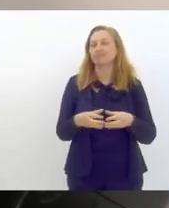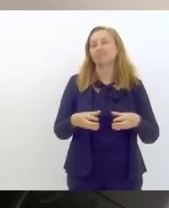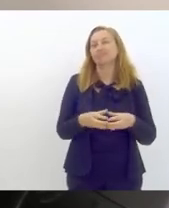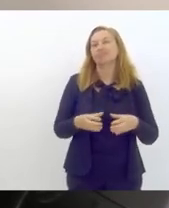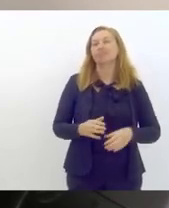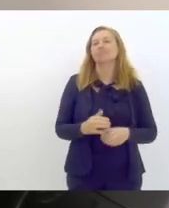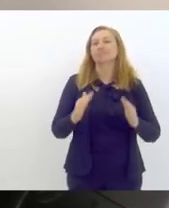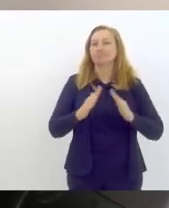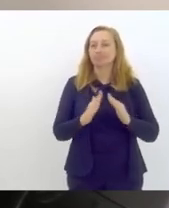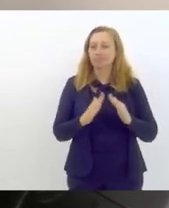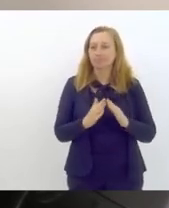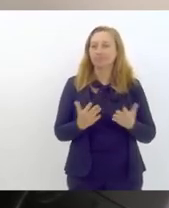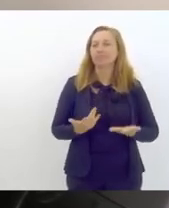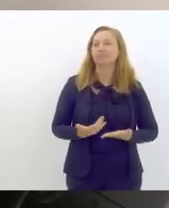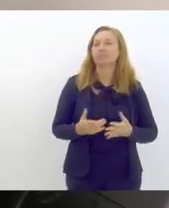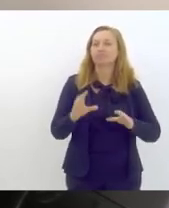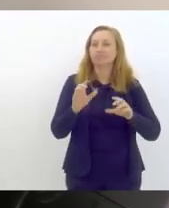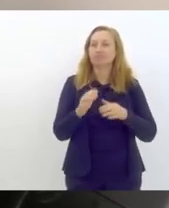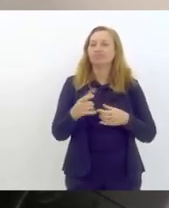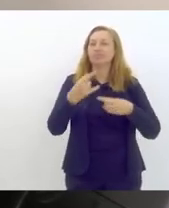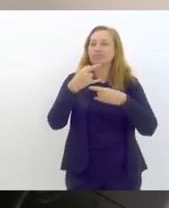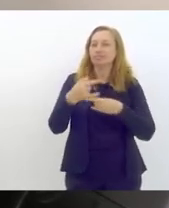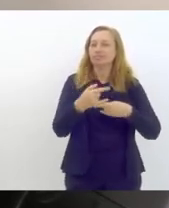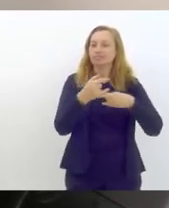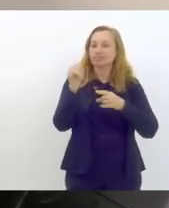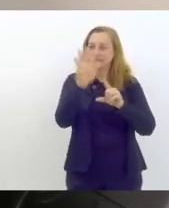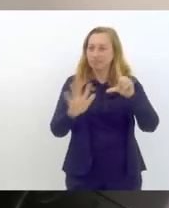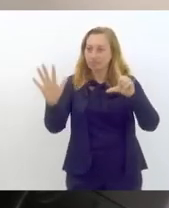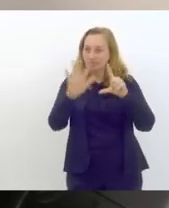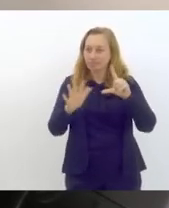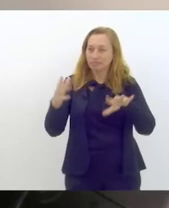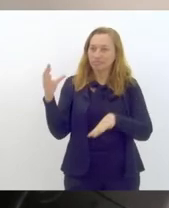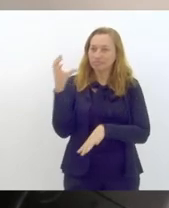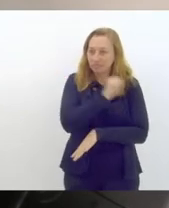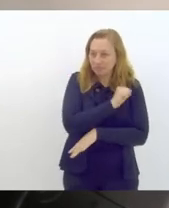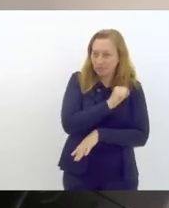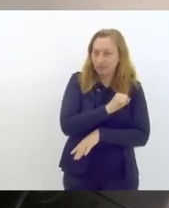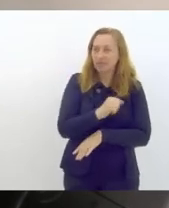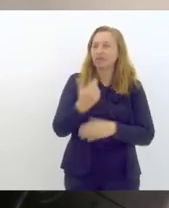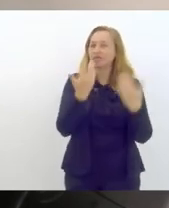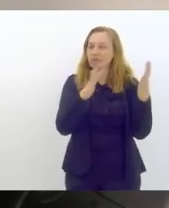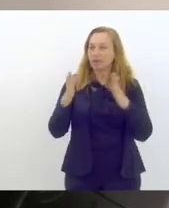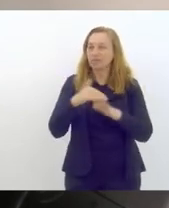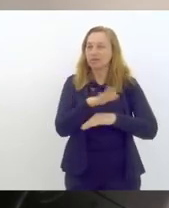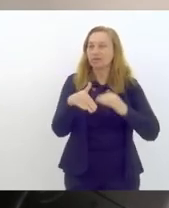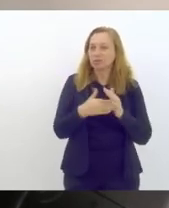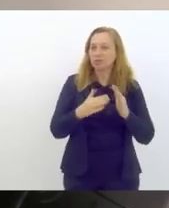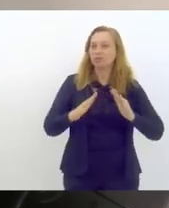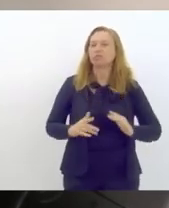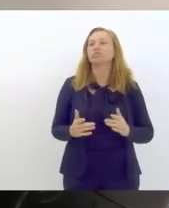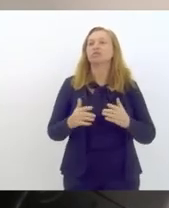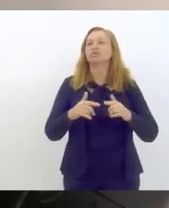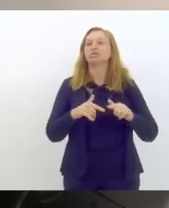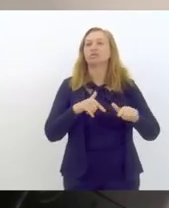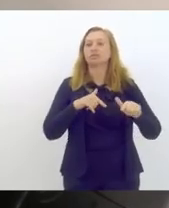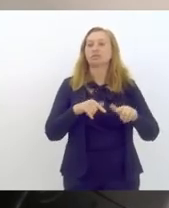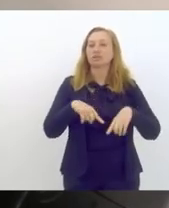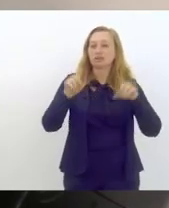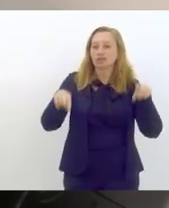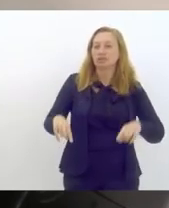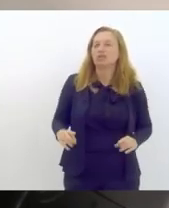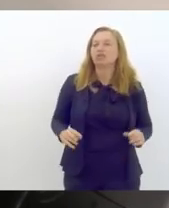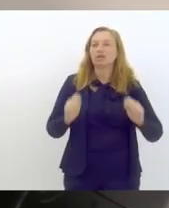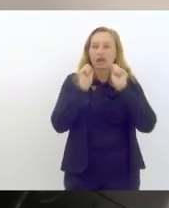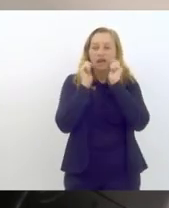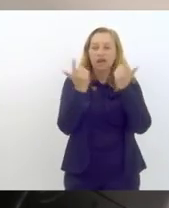Nogueira. A plataforma é muito dinâmica, muito rápida. Parabéns aí para todos os servidores da Assembleia Legislativa envolvidos. Eu